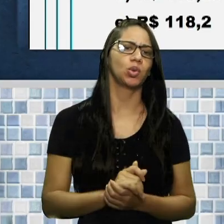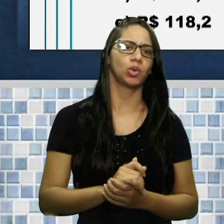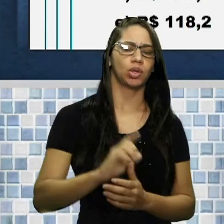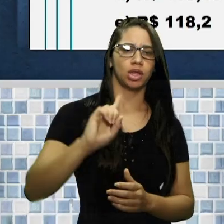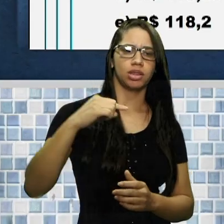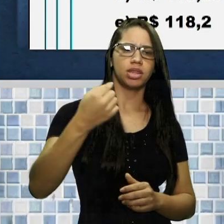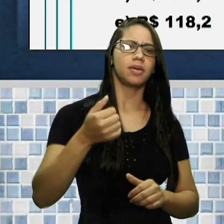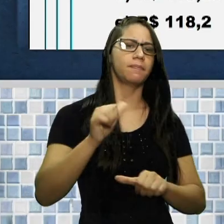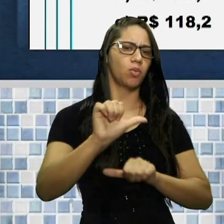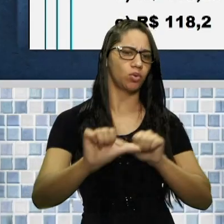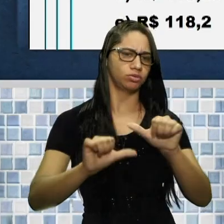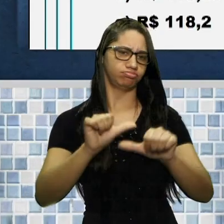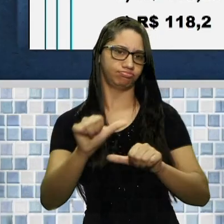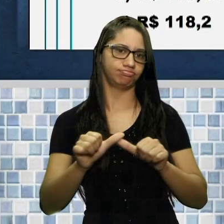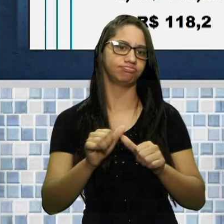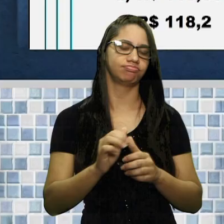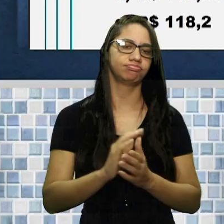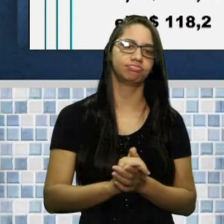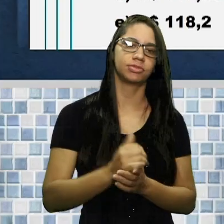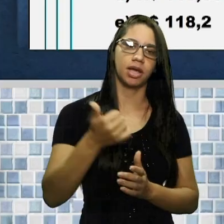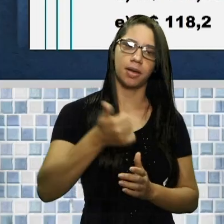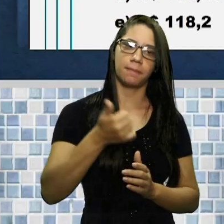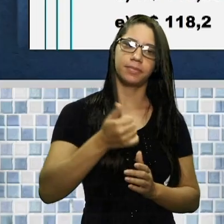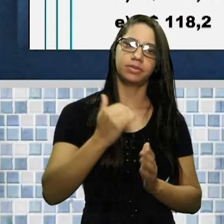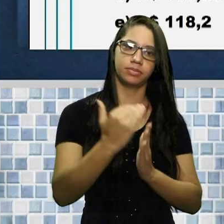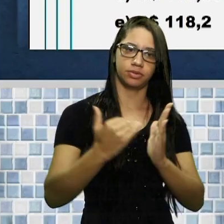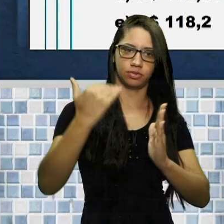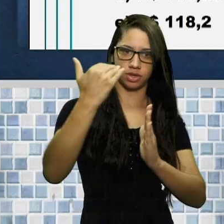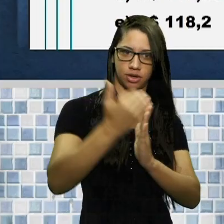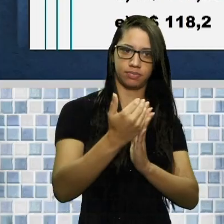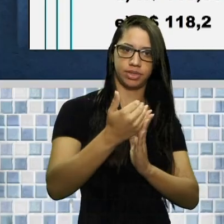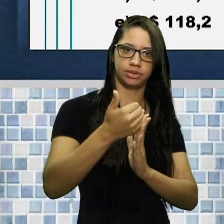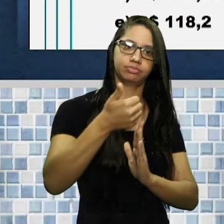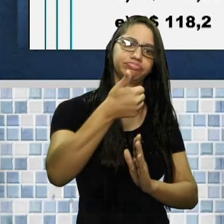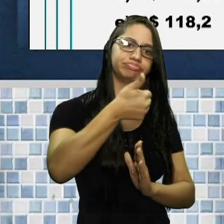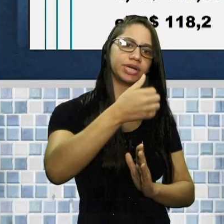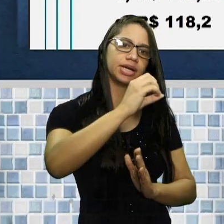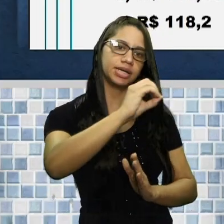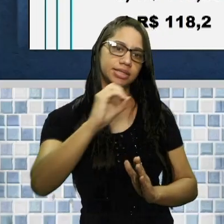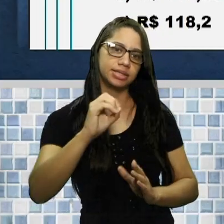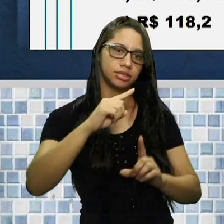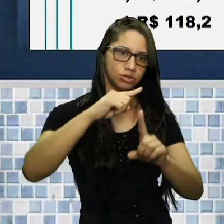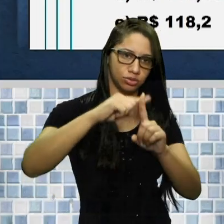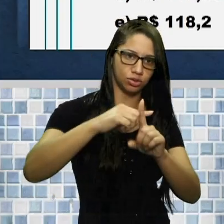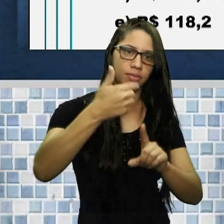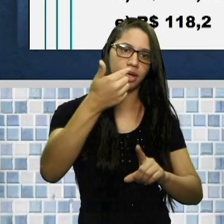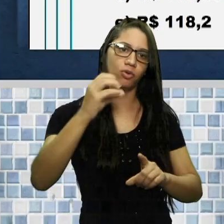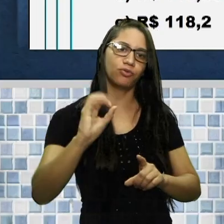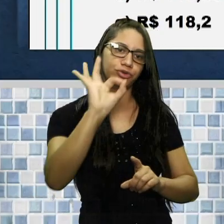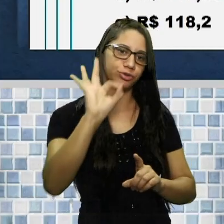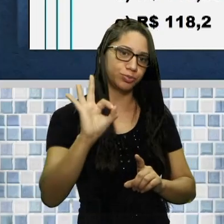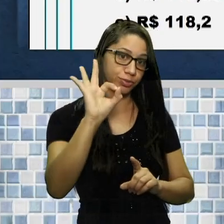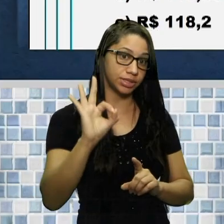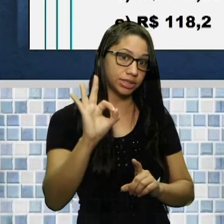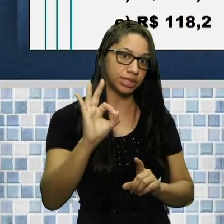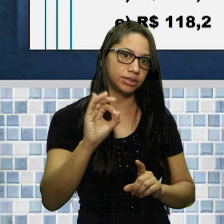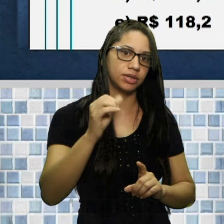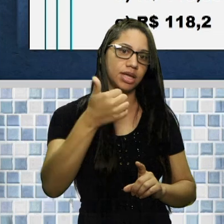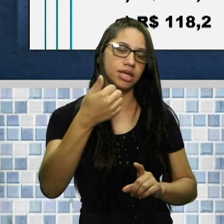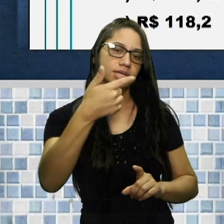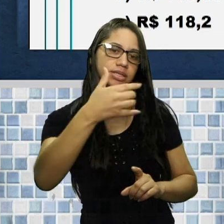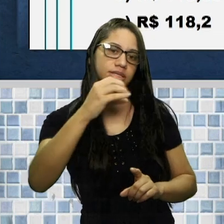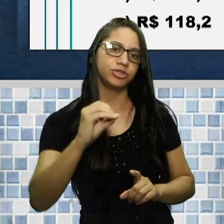esse procedimento? Então, o primeiro foi um aumento. Então, eu devo pegar 100, somar com 20, que vai ser igual a